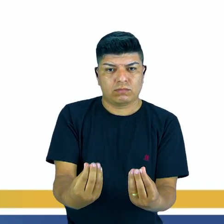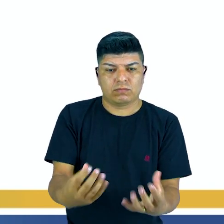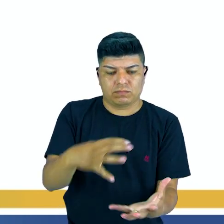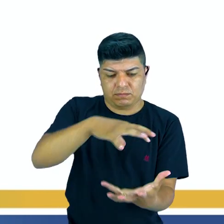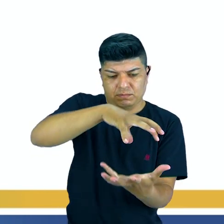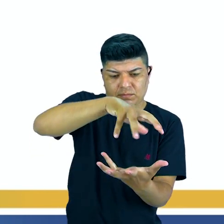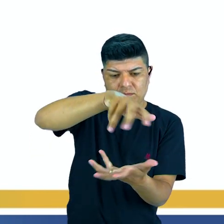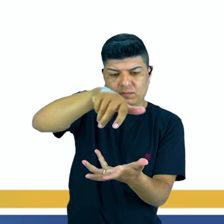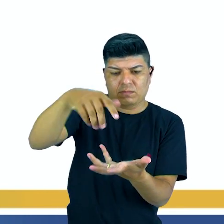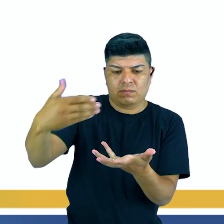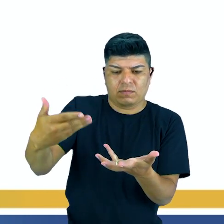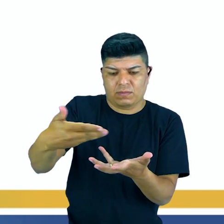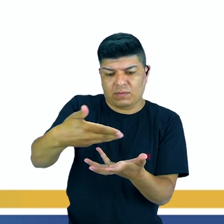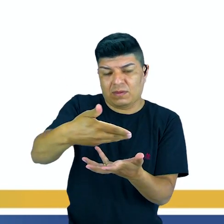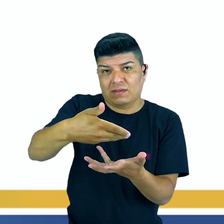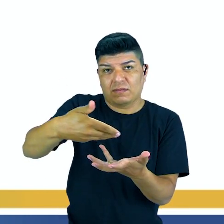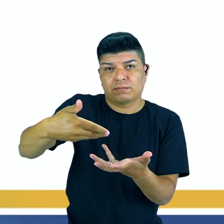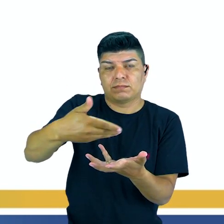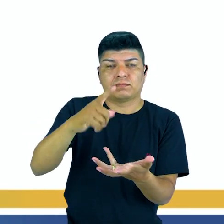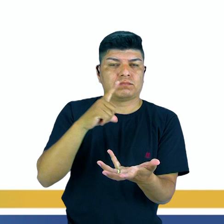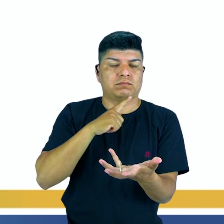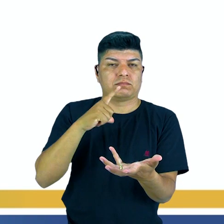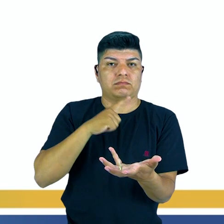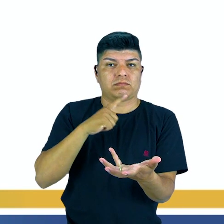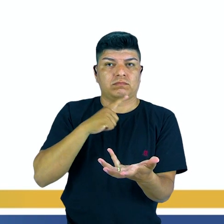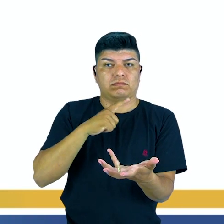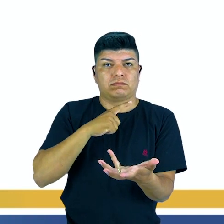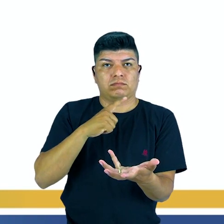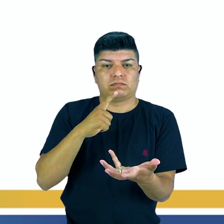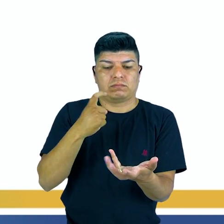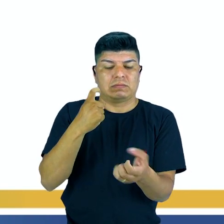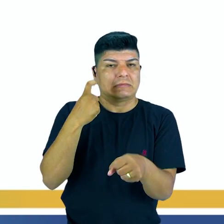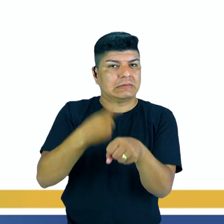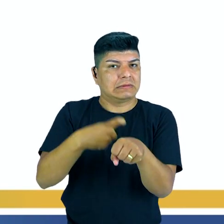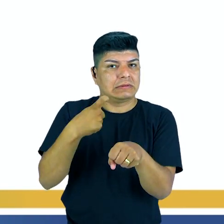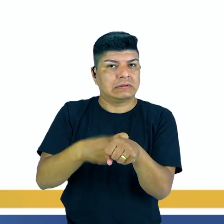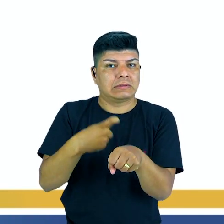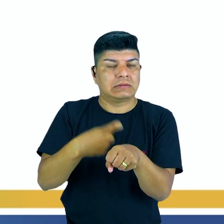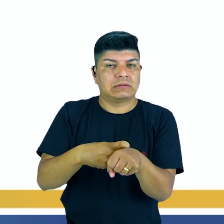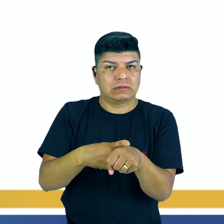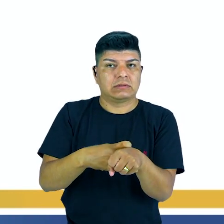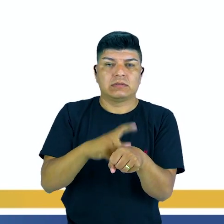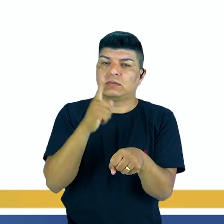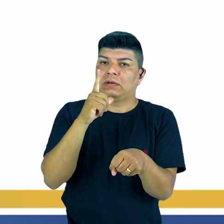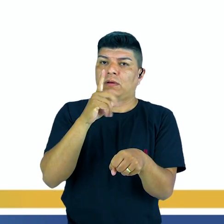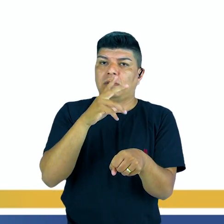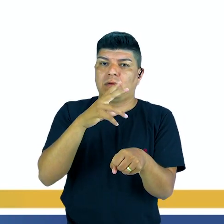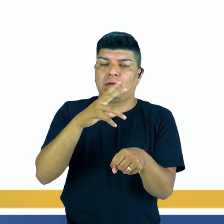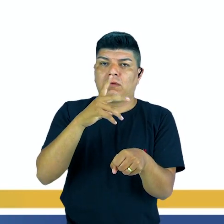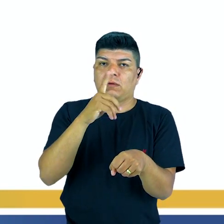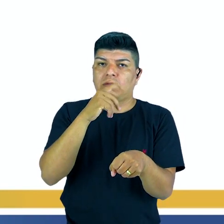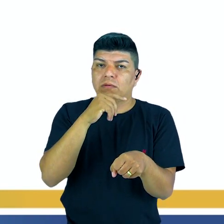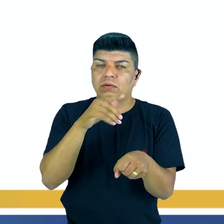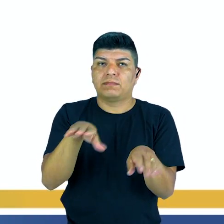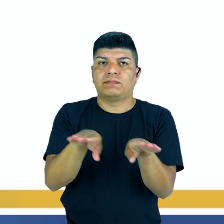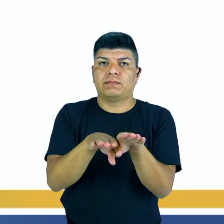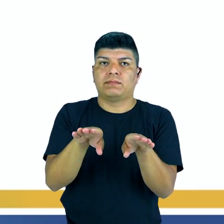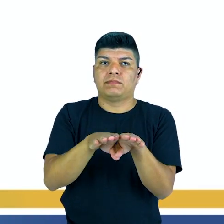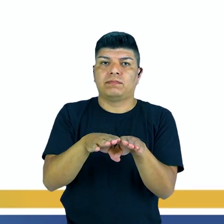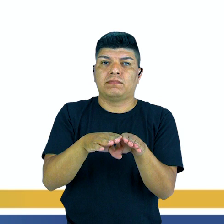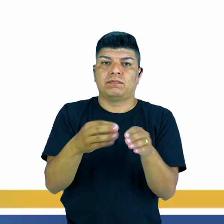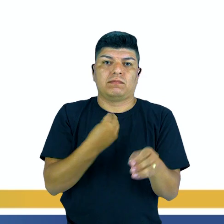da Terra, nós temos muito material, tá? Em estado sólido e estado líquido, com presença de